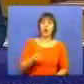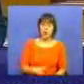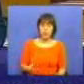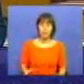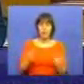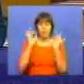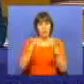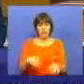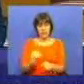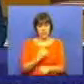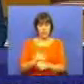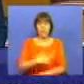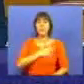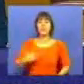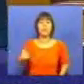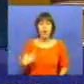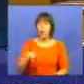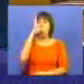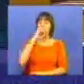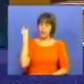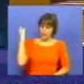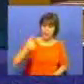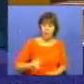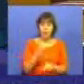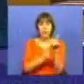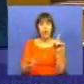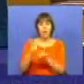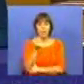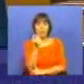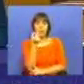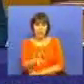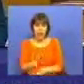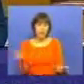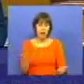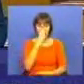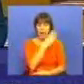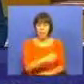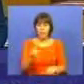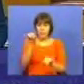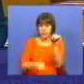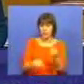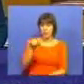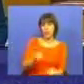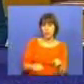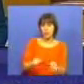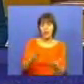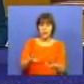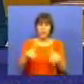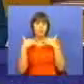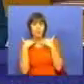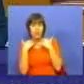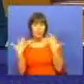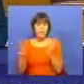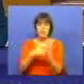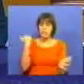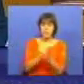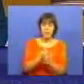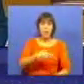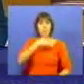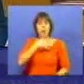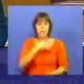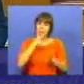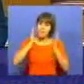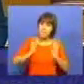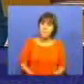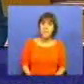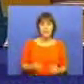com o fecho dos serviços de saúde. O Governo impôs o aumento das taxas e aplicou-as a cirurgias e internamentos, sempre com o argumento de que